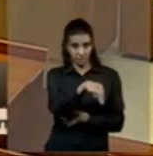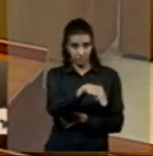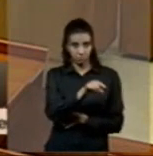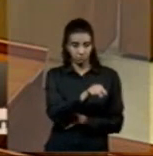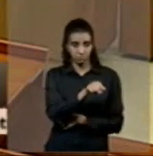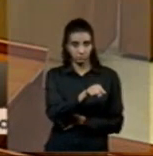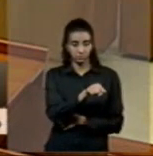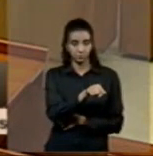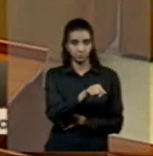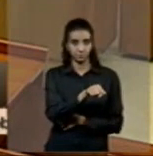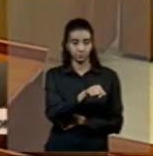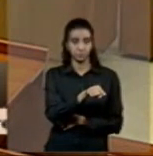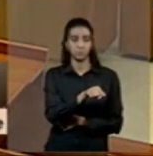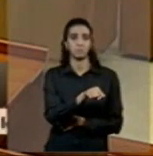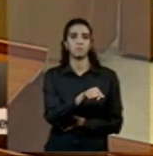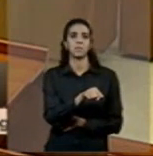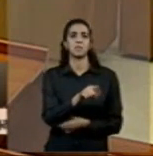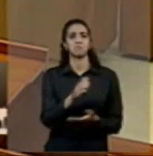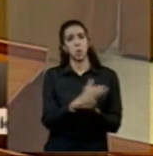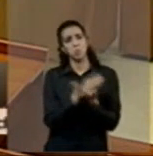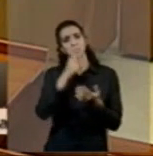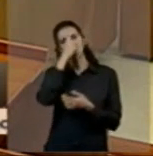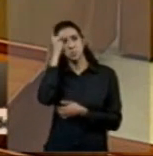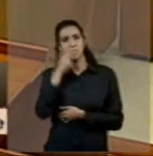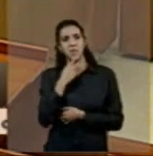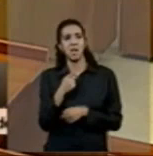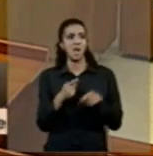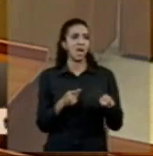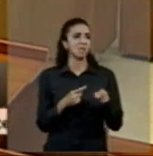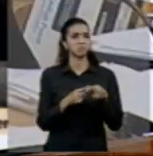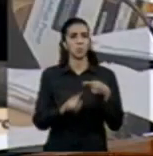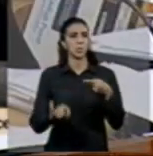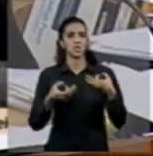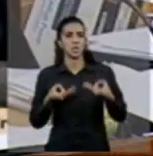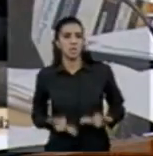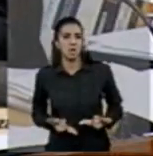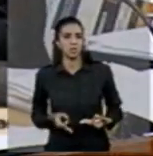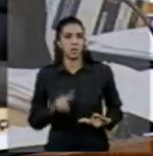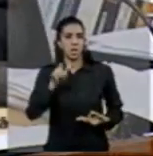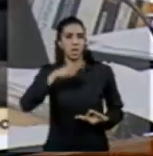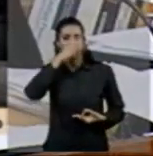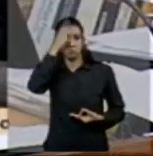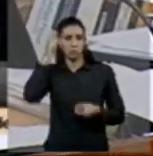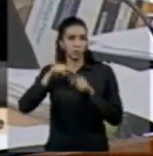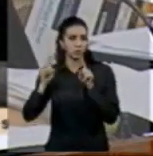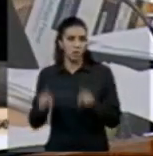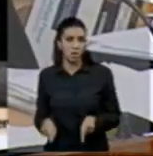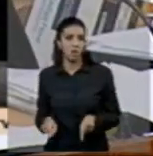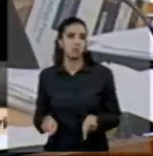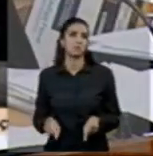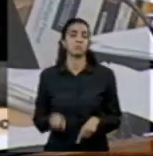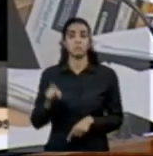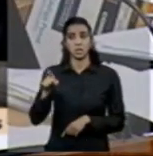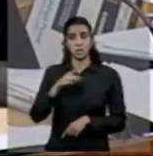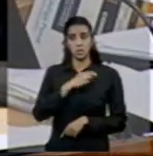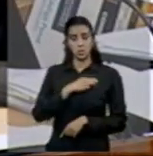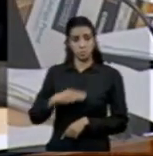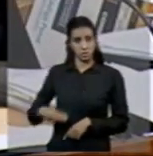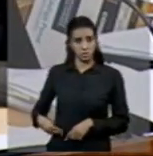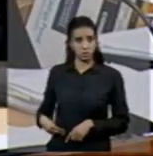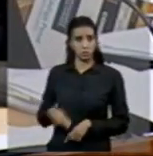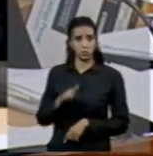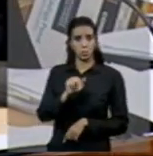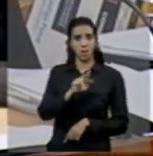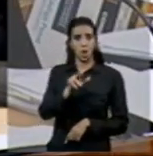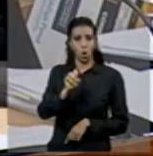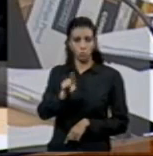e essa, alguns defendem que fere a dignidade do trabalhador, e foi bem lembrado pelo ministro